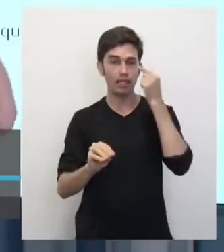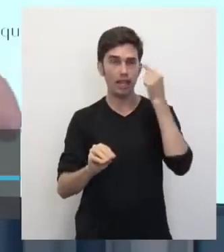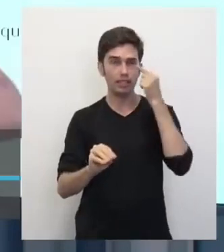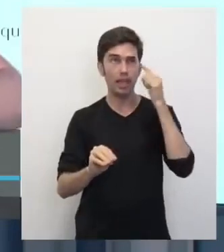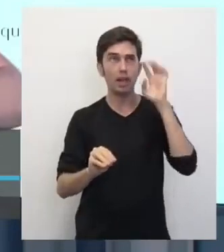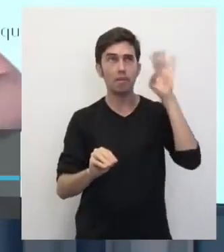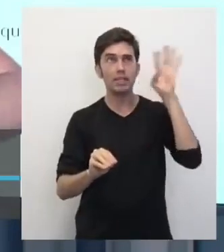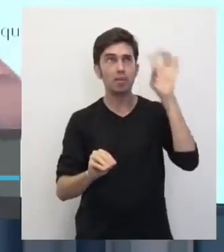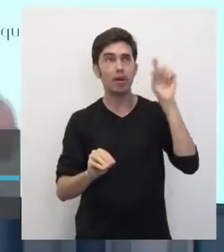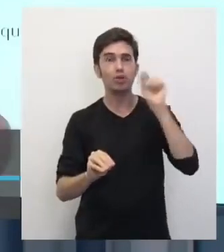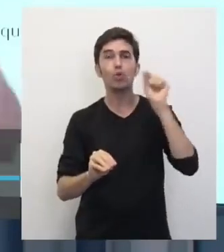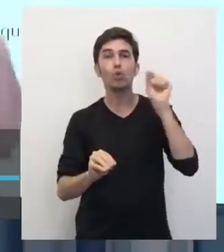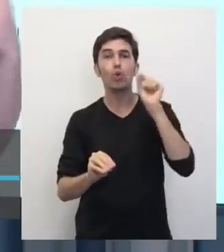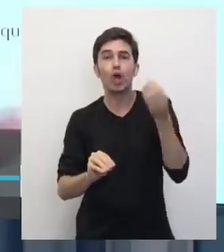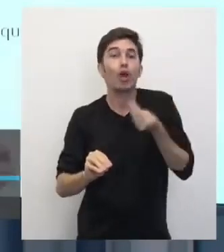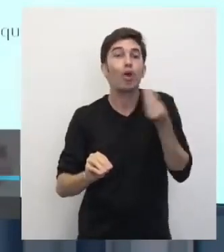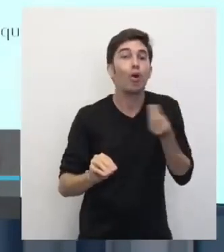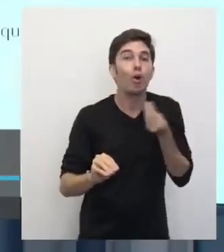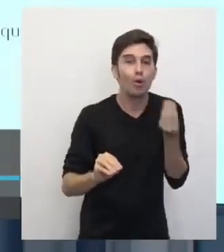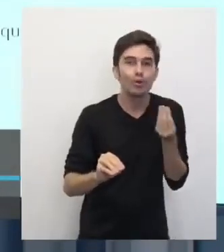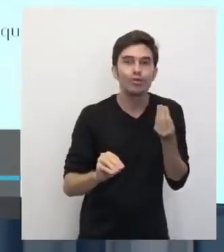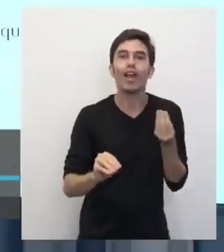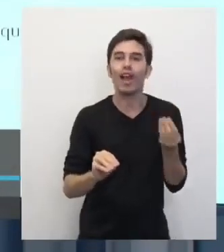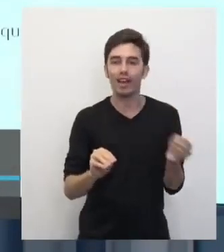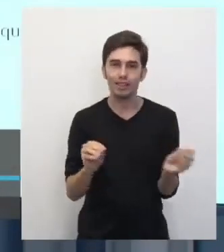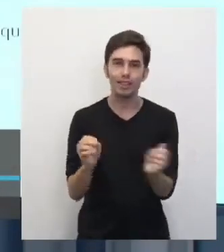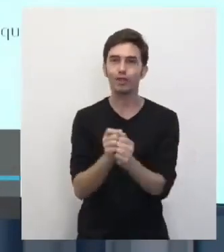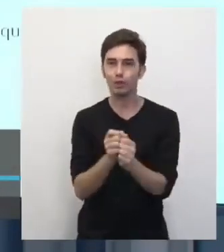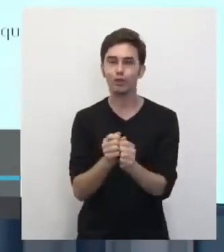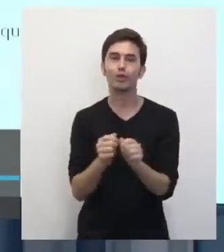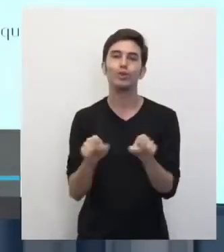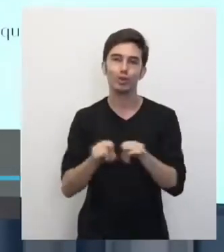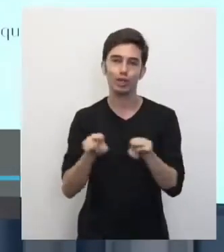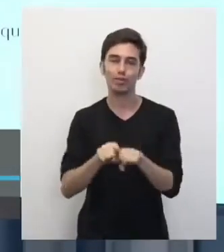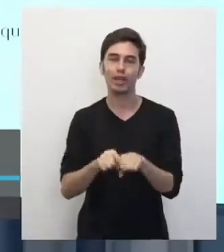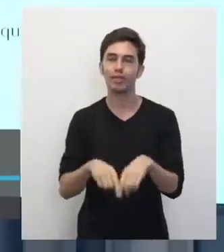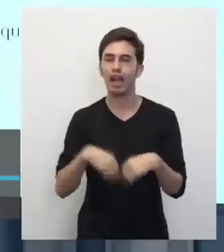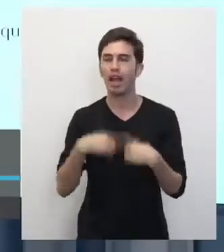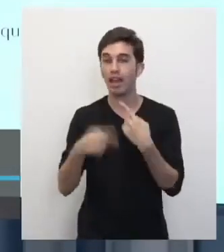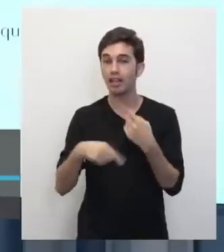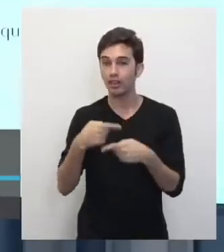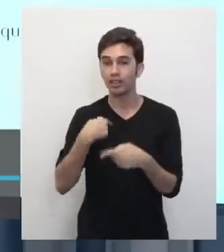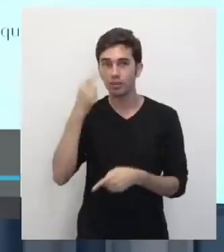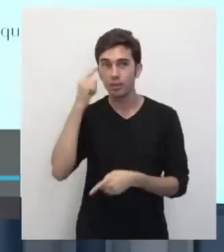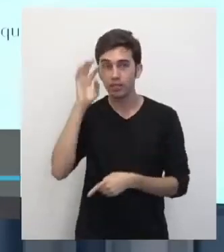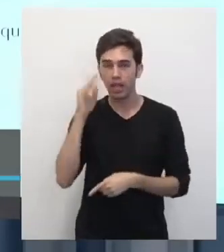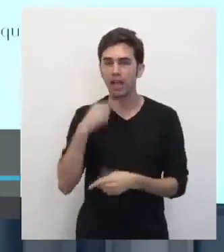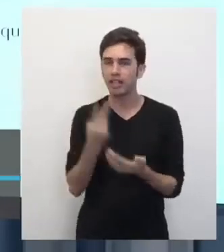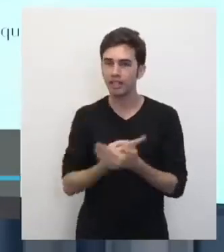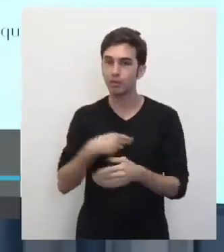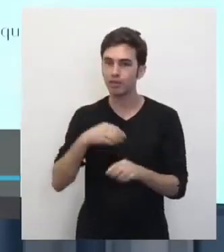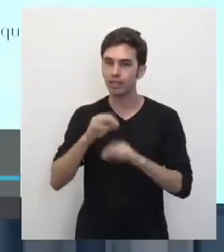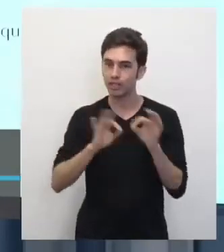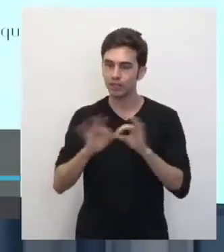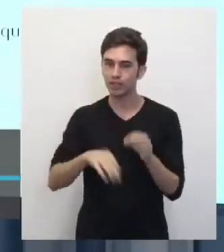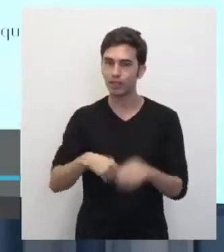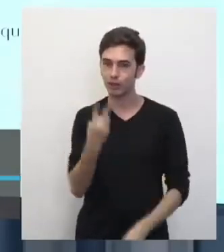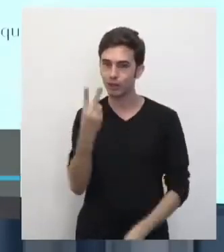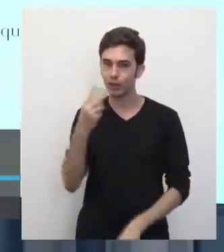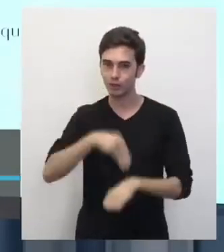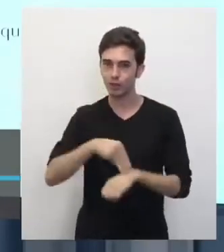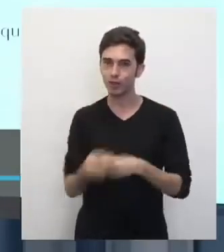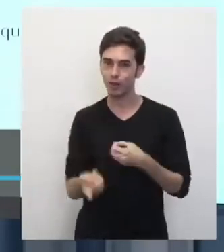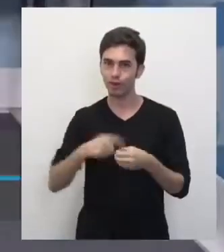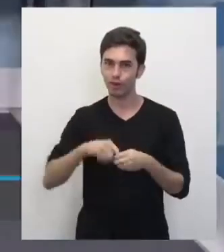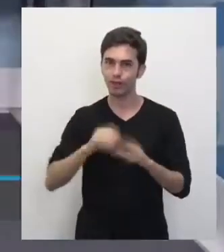eu pensei fazer assim. Por mais que esteja errado, aí a gente pode até consertar, beleza? 2 minutinhos, a gente já retorna,